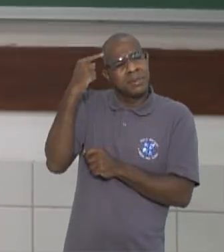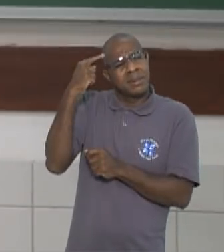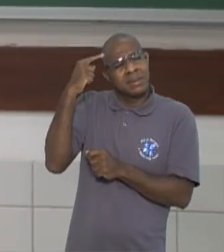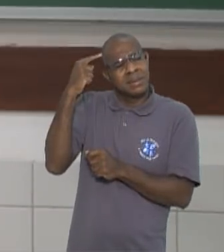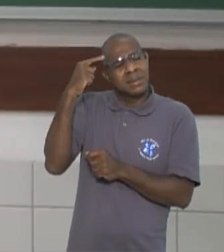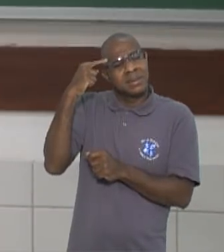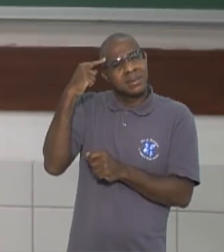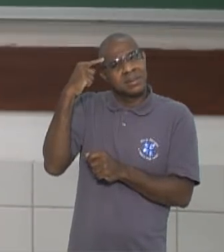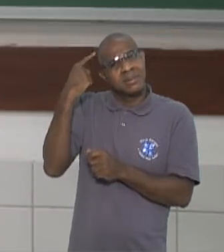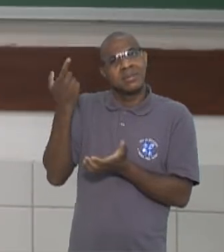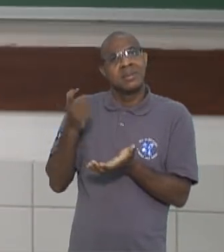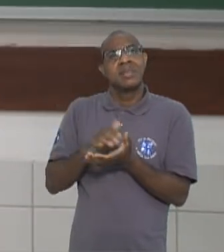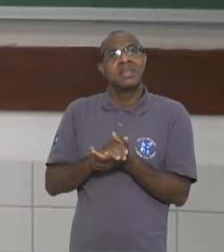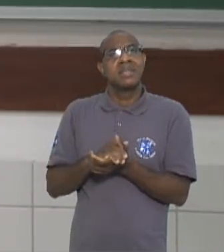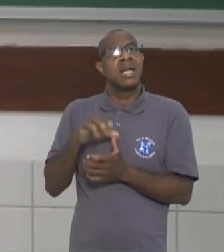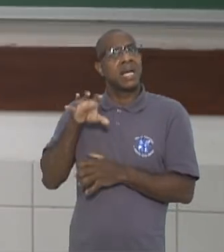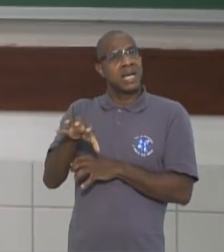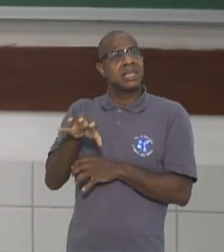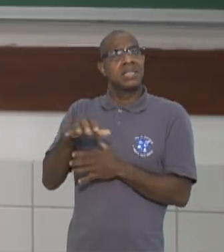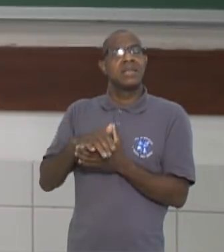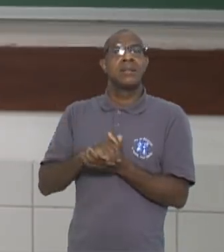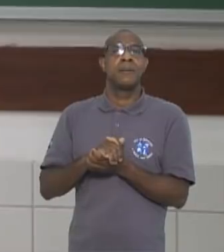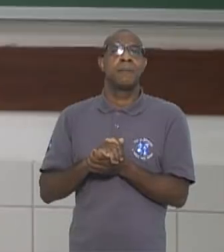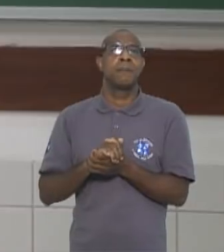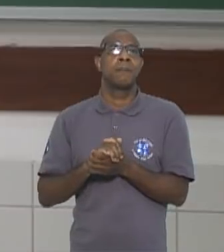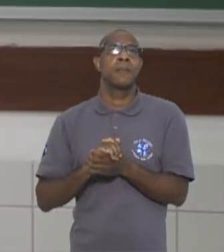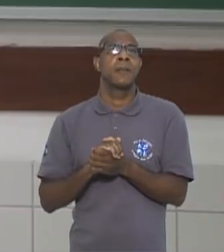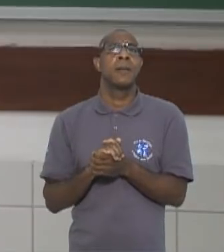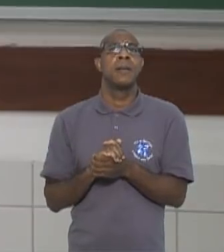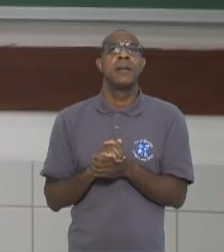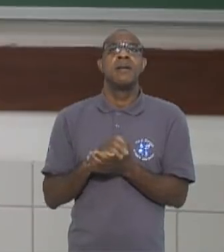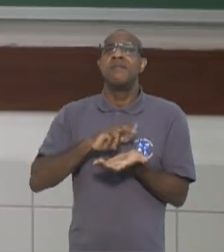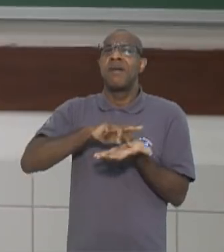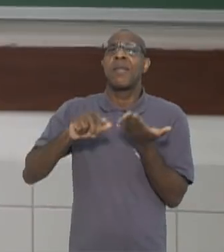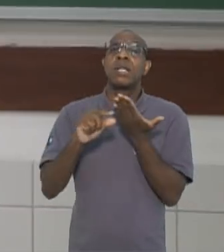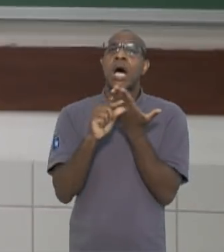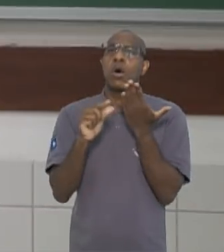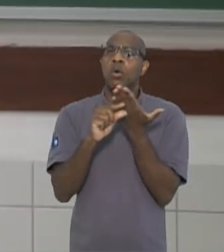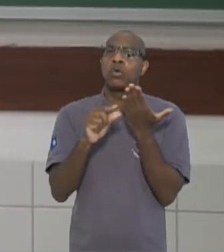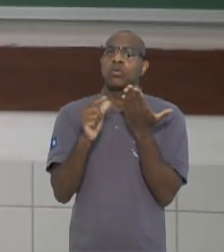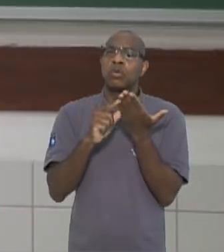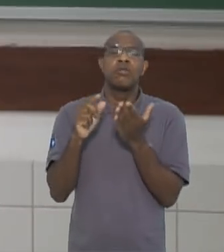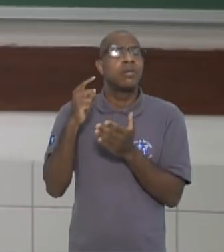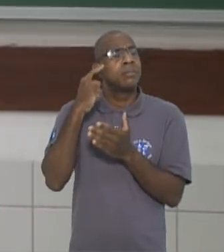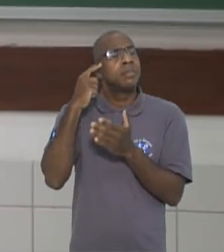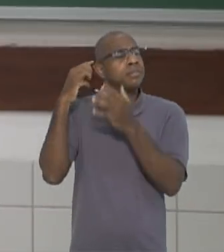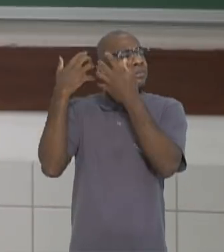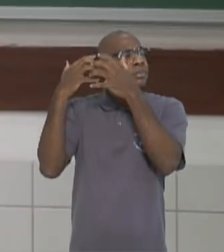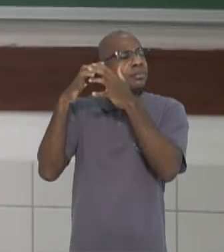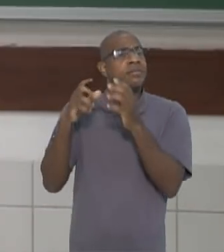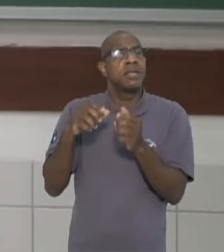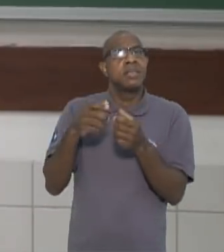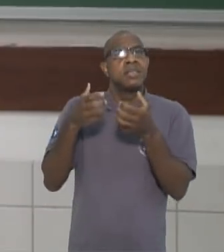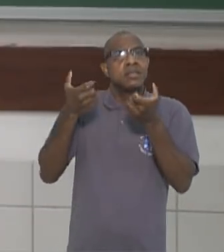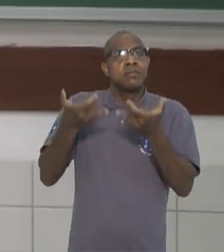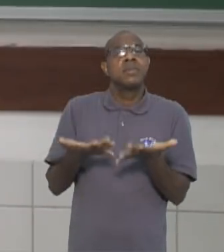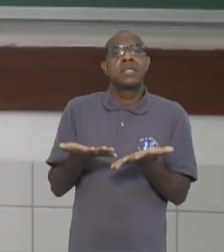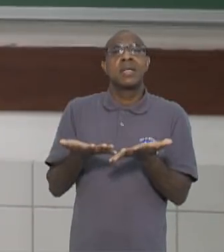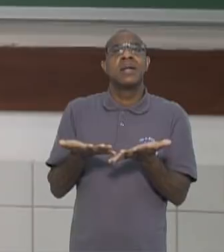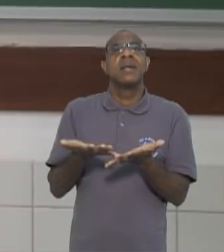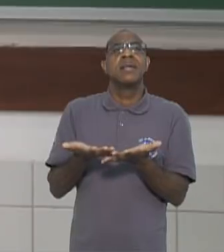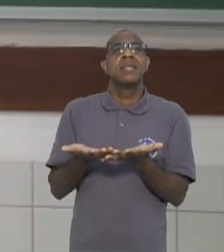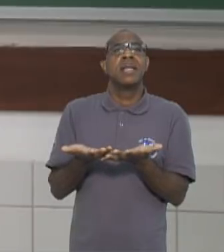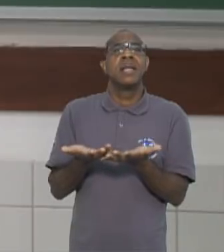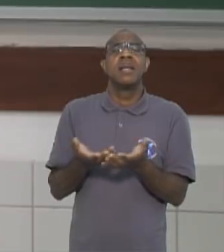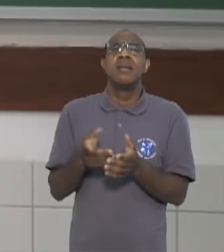longa Idade Média, né? Carlos Ginzburg, né, que é bem atual. Então vamos pensar também nesse período. Será que a Idade Média realmente